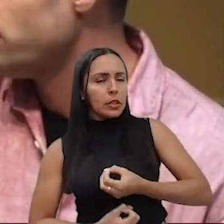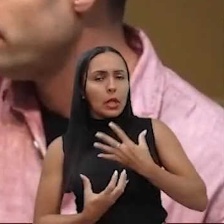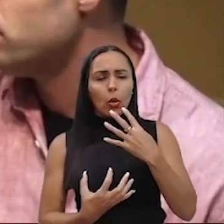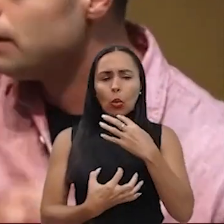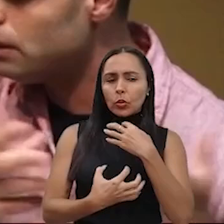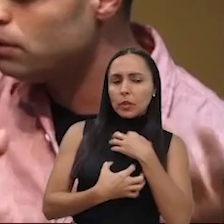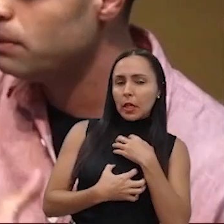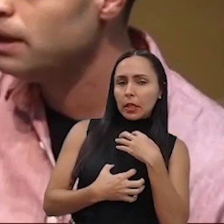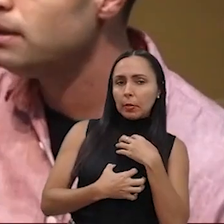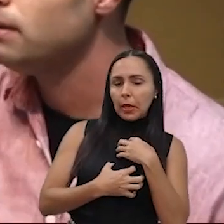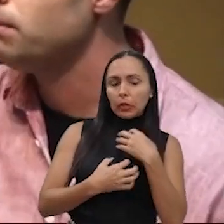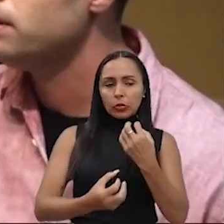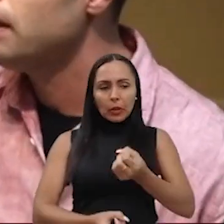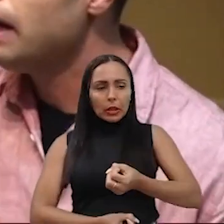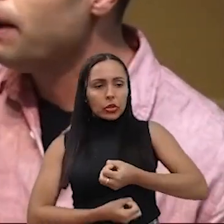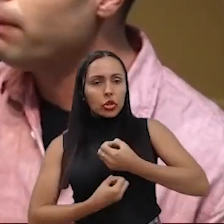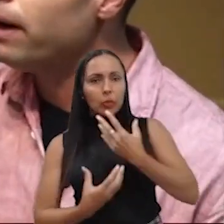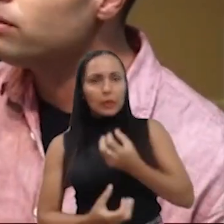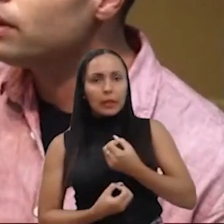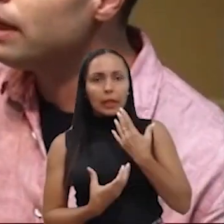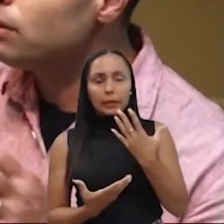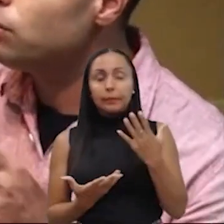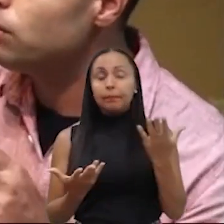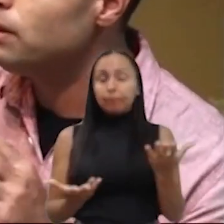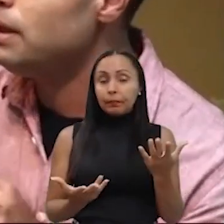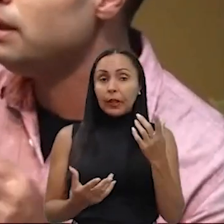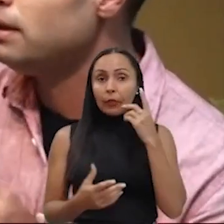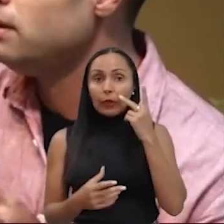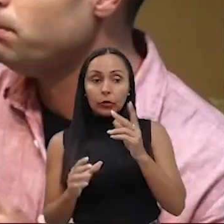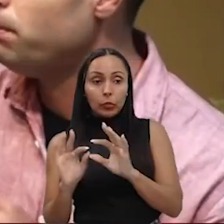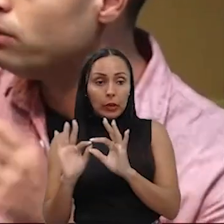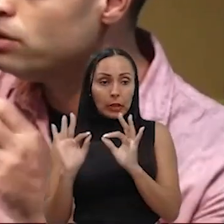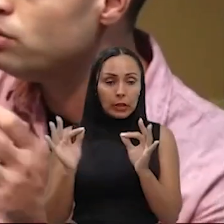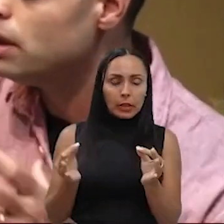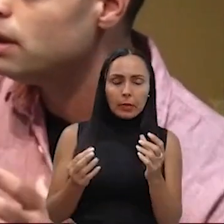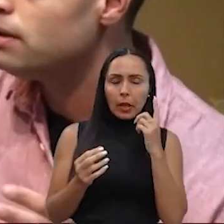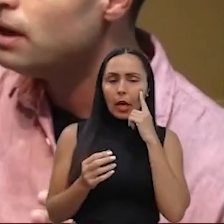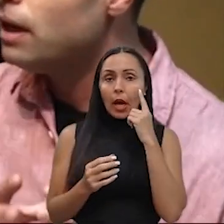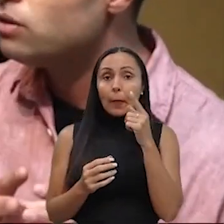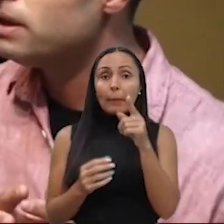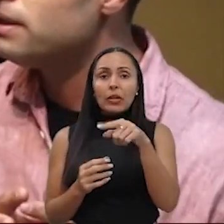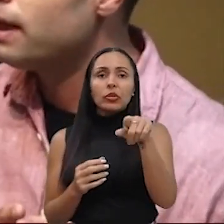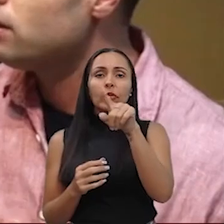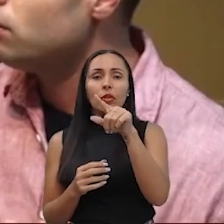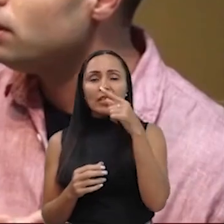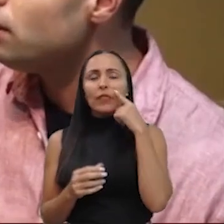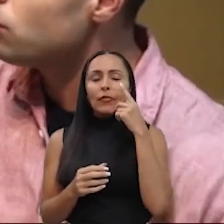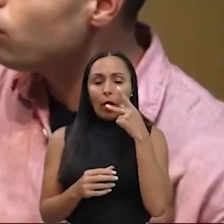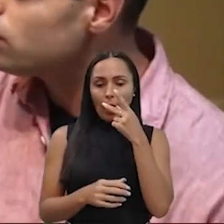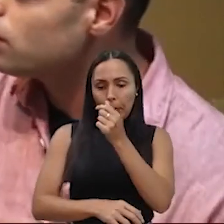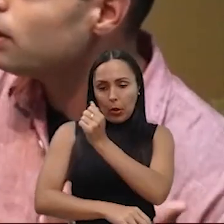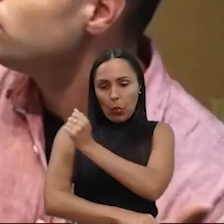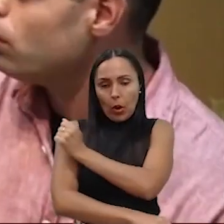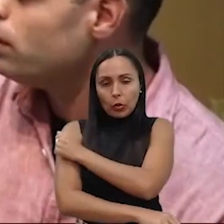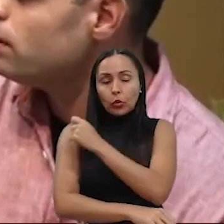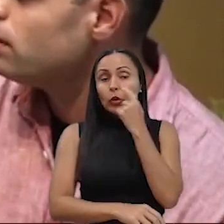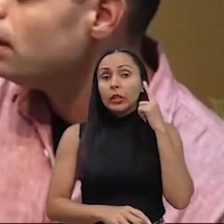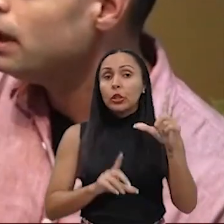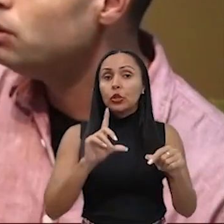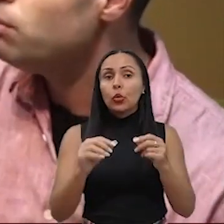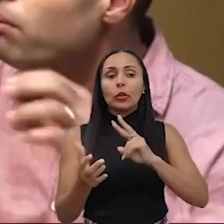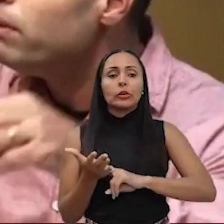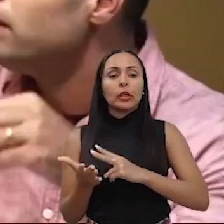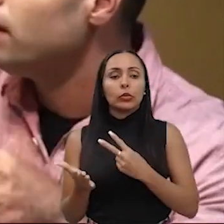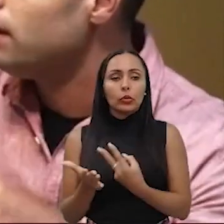precisa ser expresso, né, dito de maneira simples. Mas o que é que tu diria assim, para os estudantes sobre essa questão de escolhas